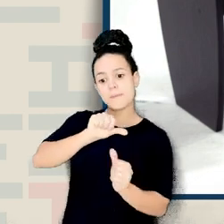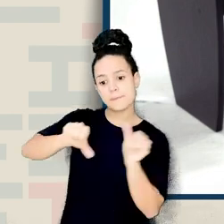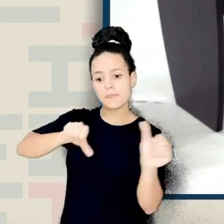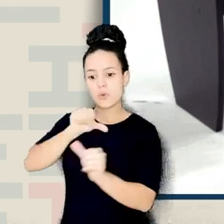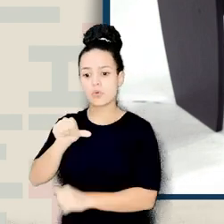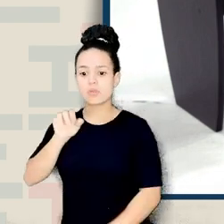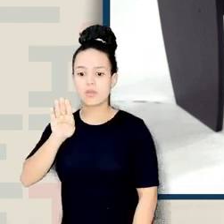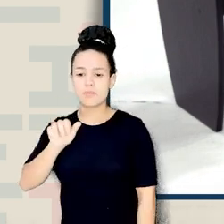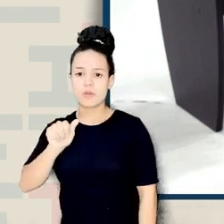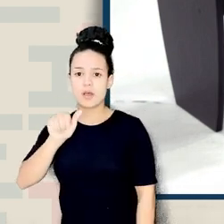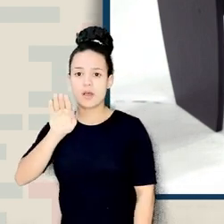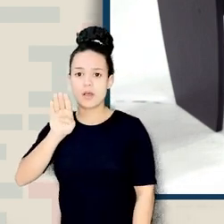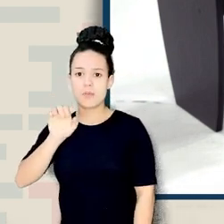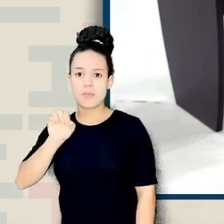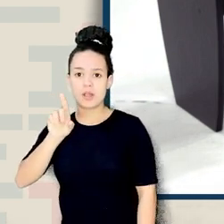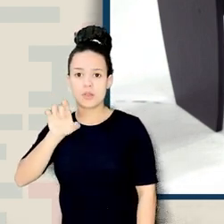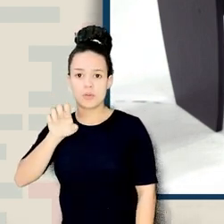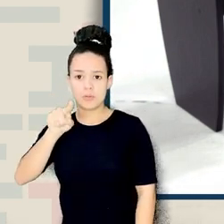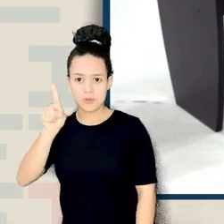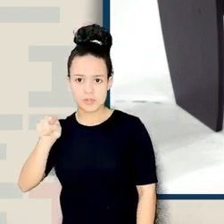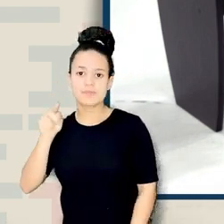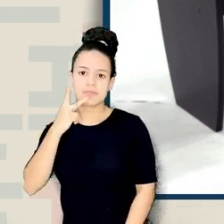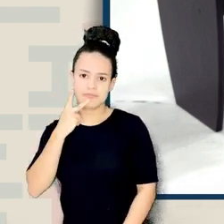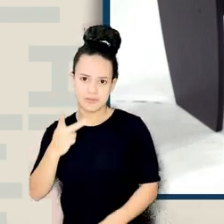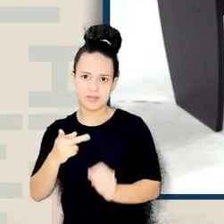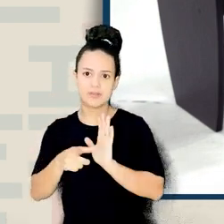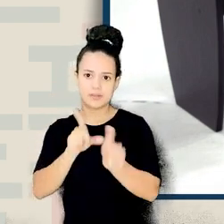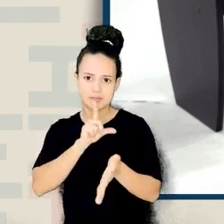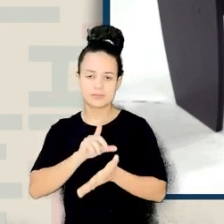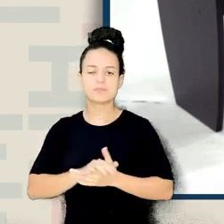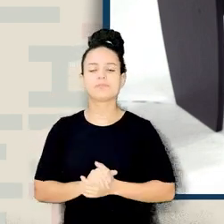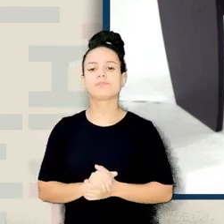ou babalô, que é esse toque que eu mencionei.